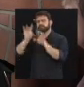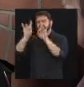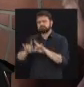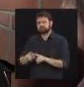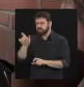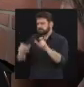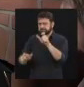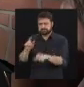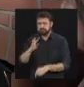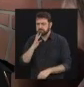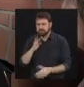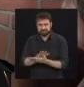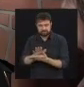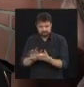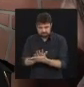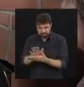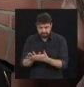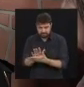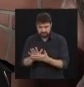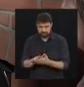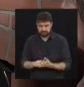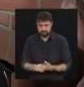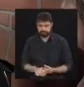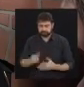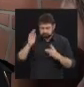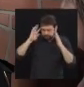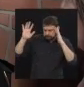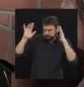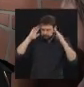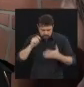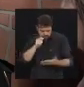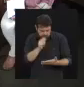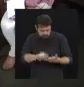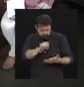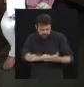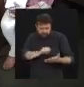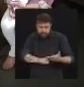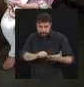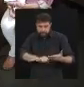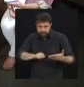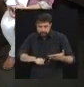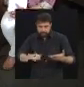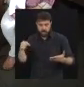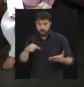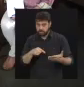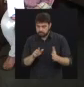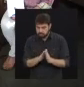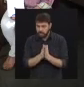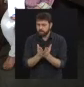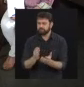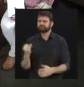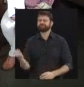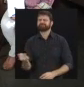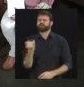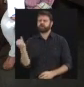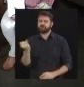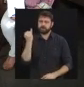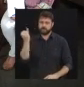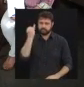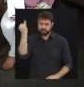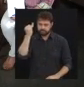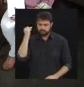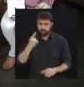e que poucos conhecem. E aí começou a deslanchar o livro. E você sabe a importância que esse livro tem, não sabe?